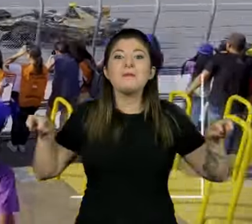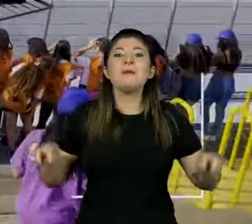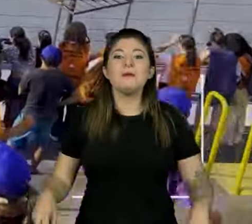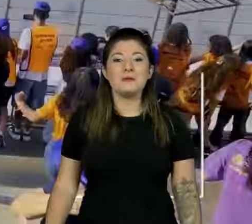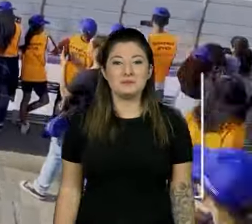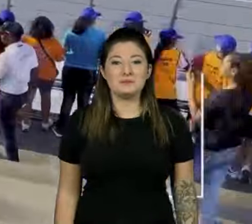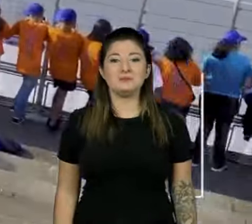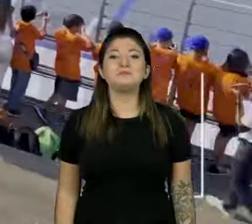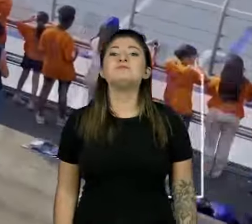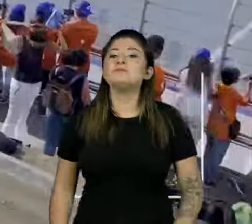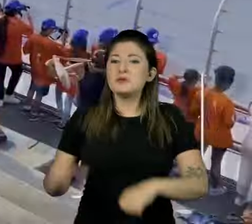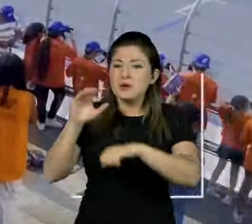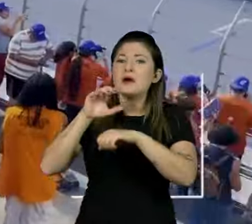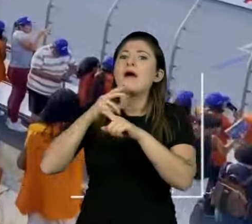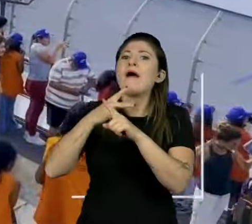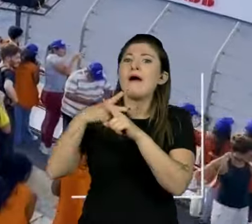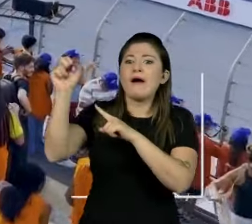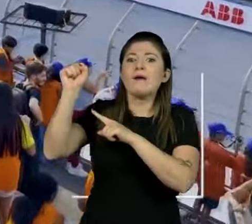E.